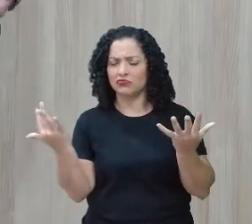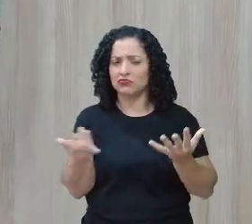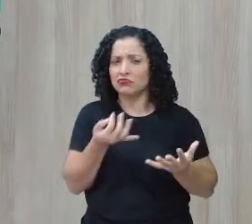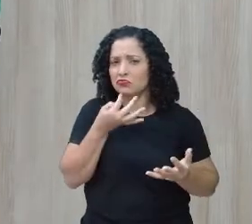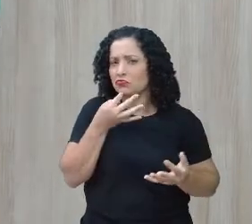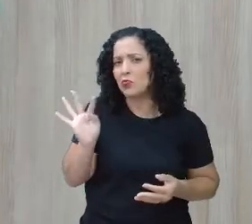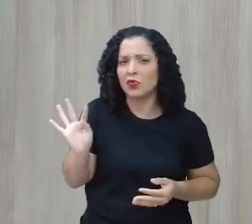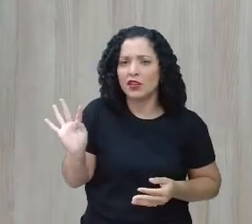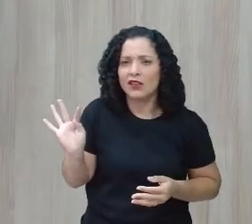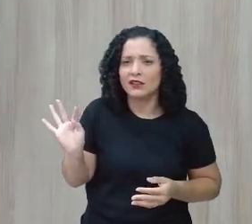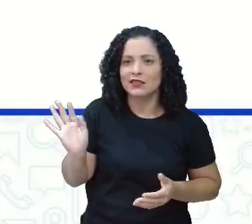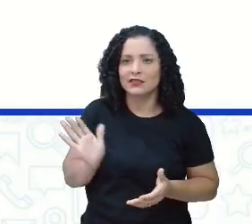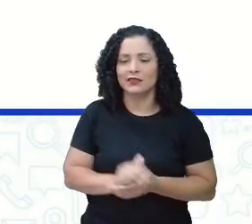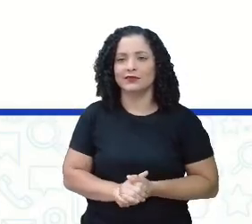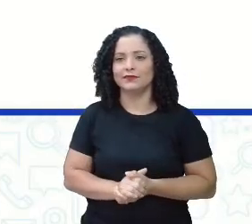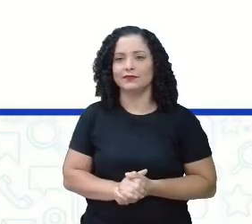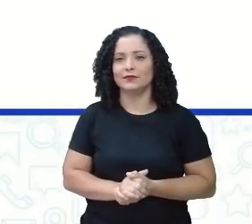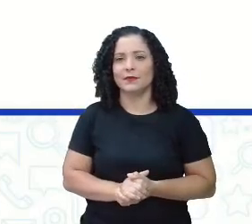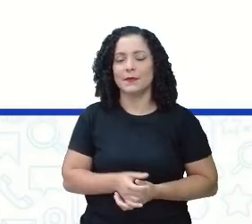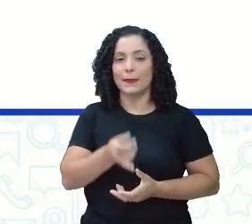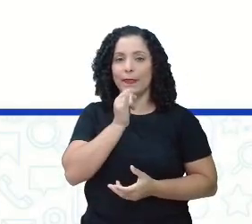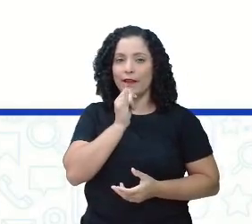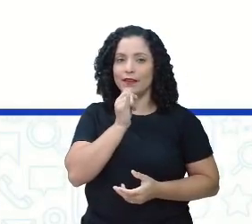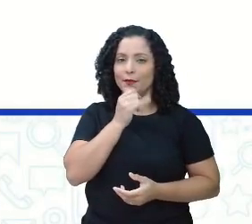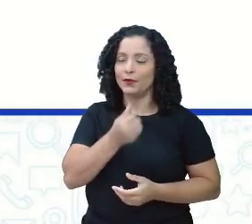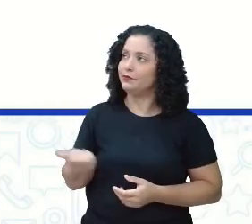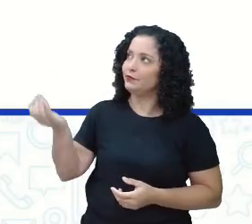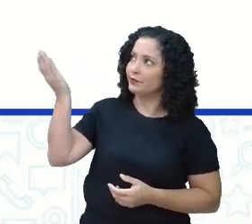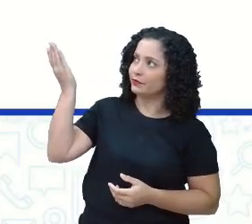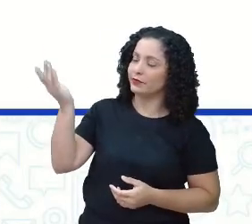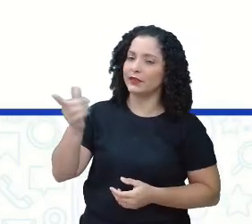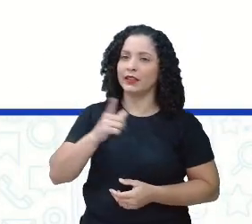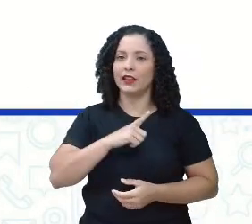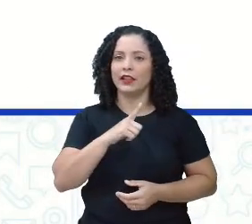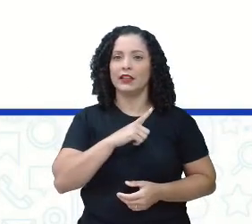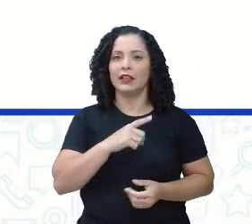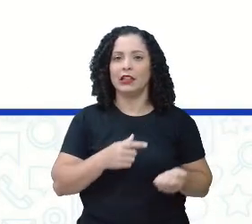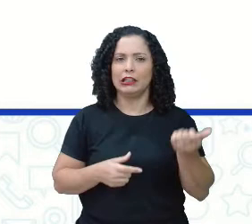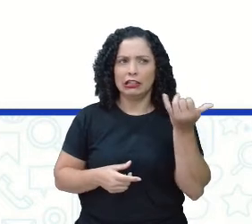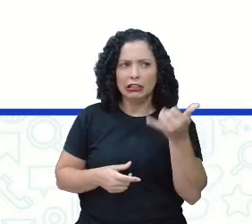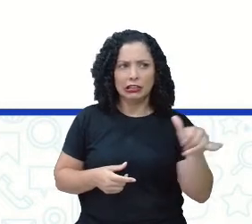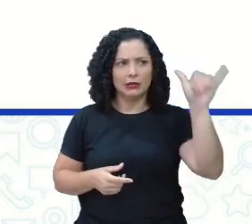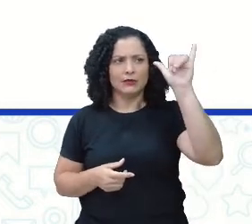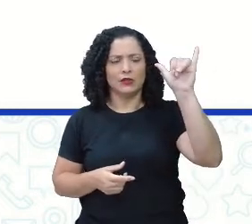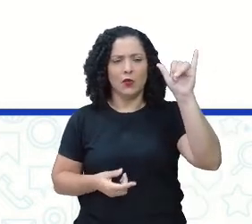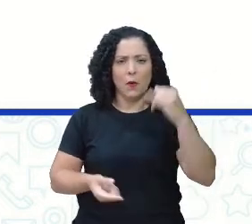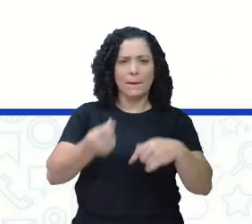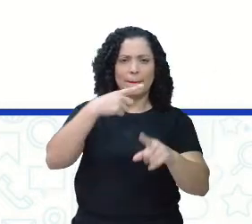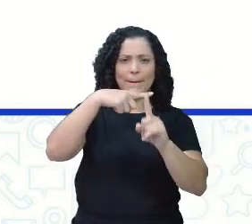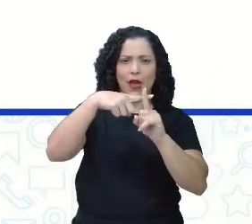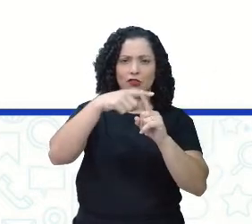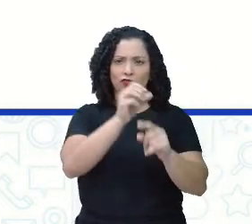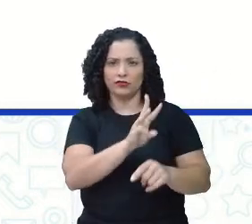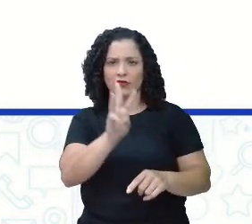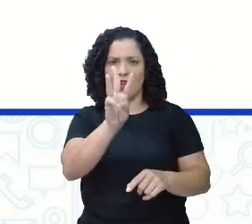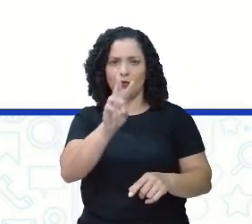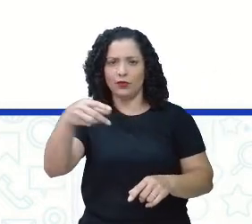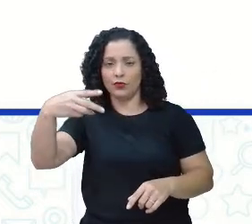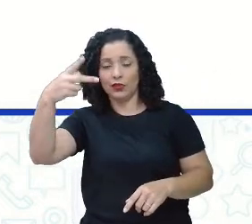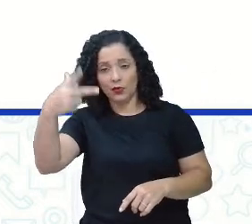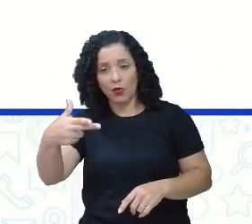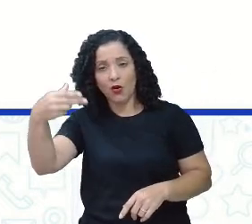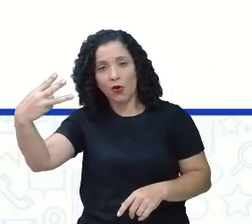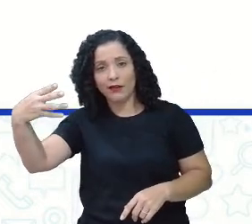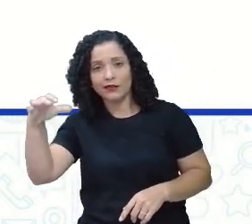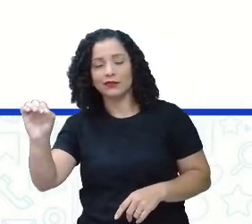desconhecidos. Então eu coloquei ali, por exemplo, no primeiro, eu coloquei y mais w igual a 30